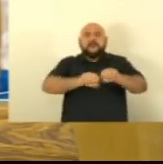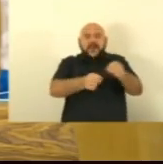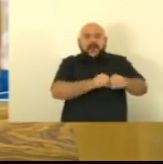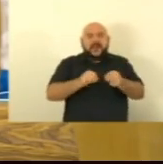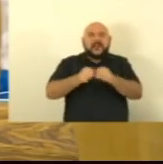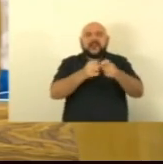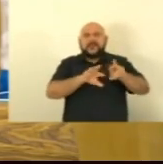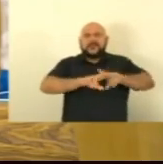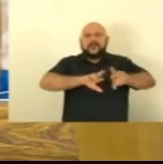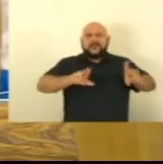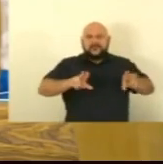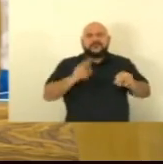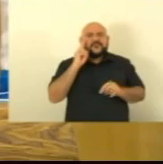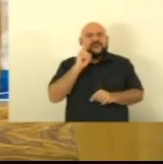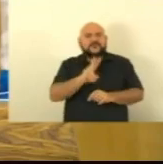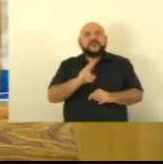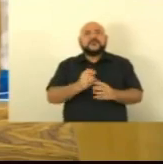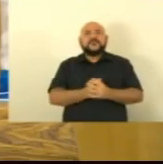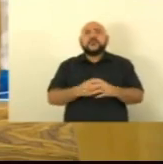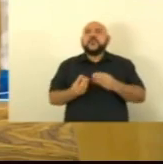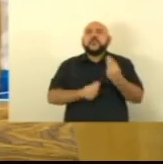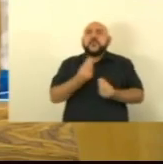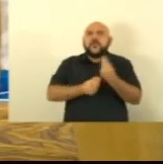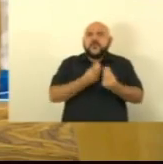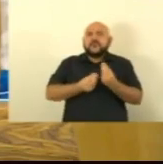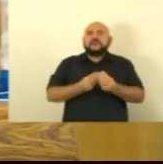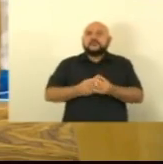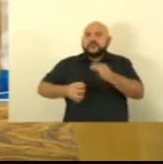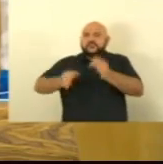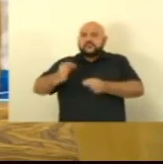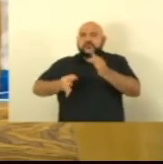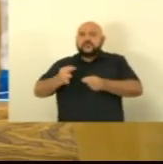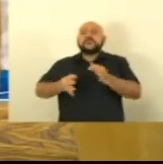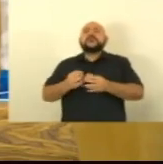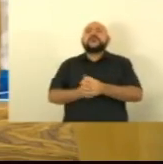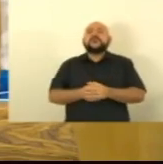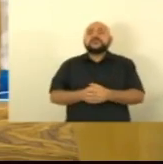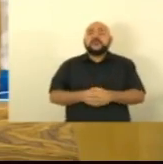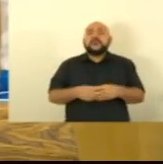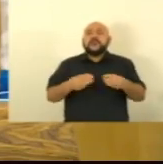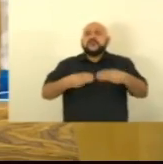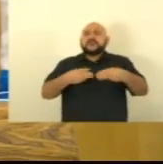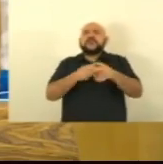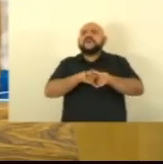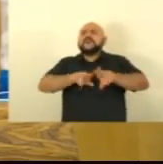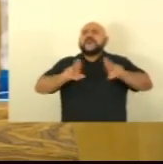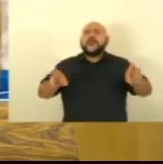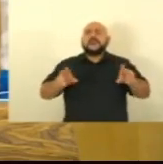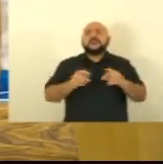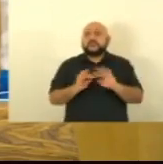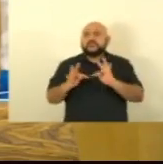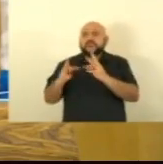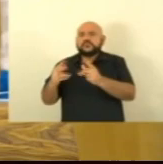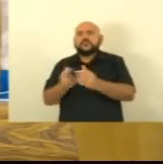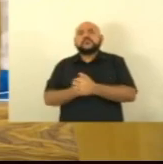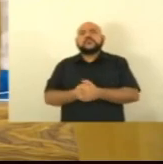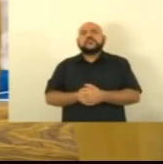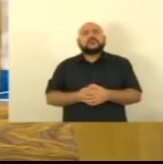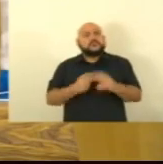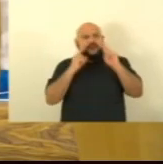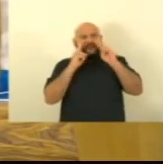moral levou os nossos juízes, os nossos ministros, os nossos embargadores ao cúmulo do